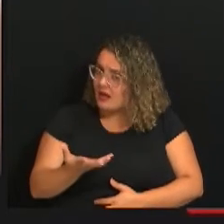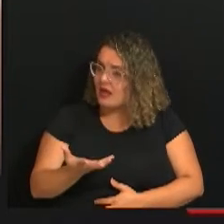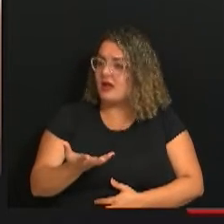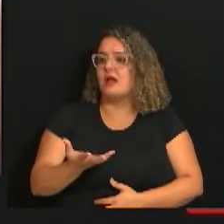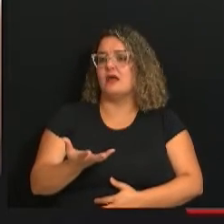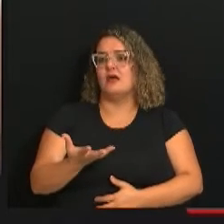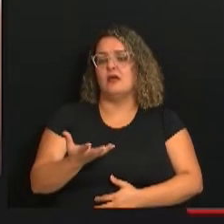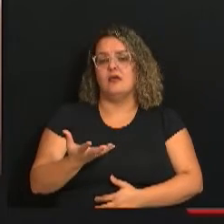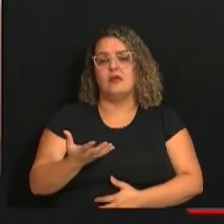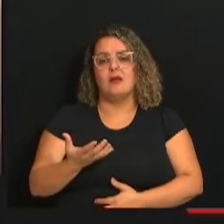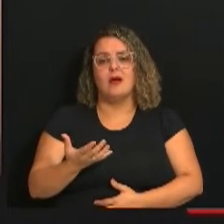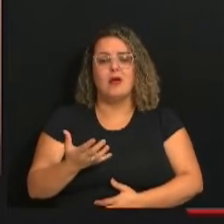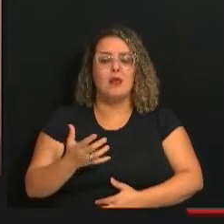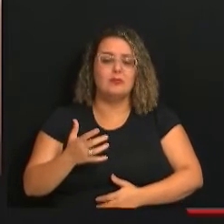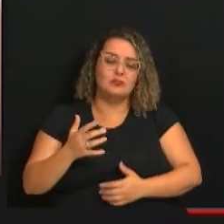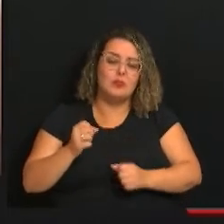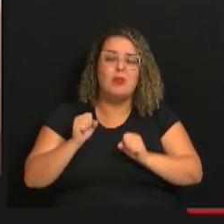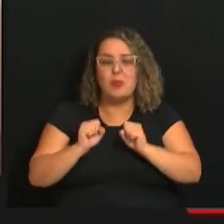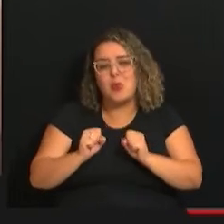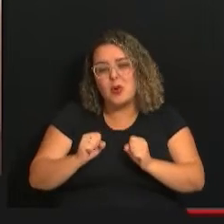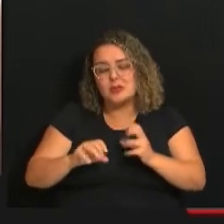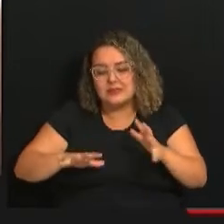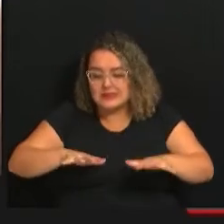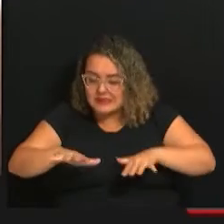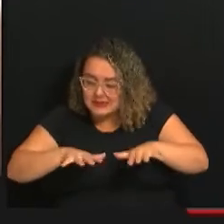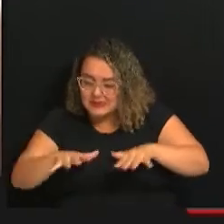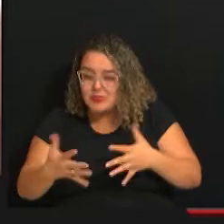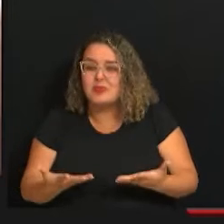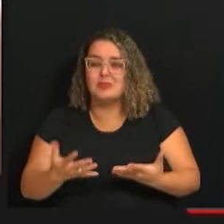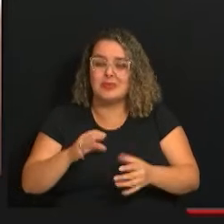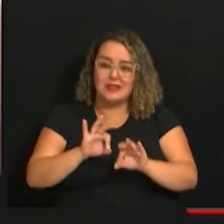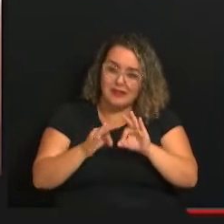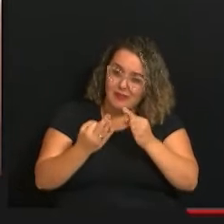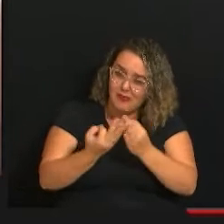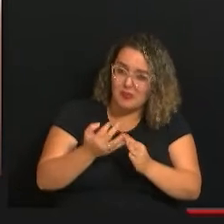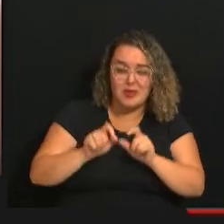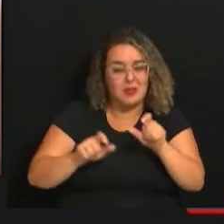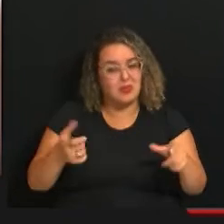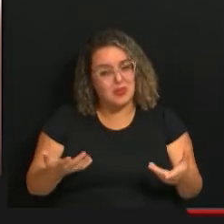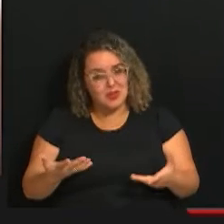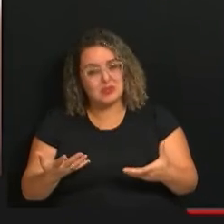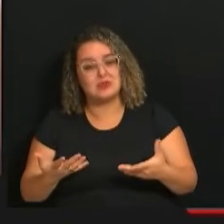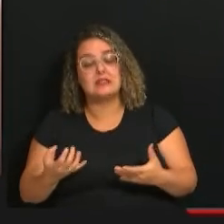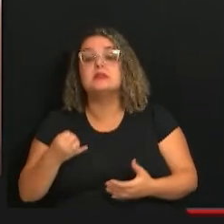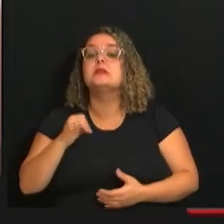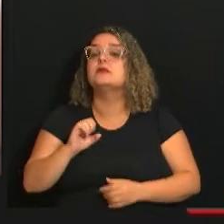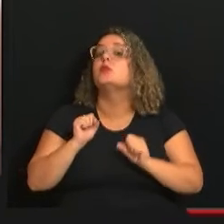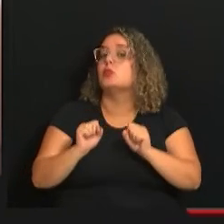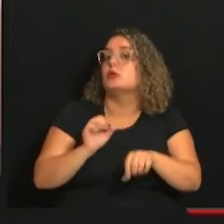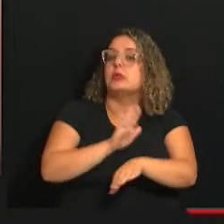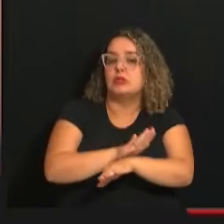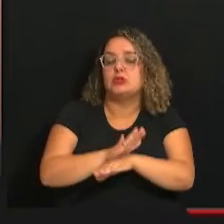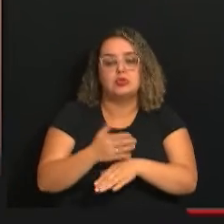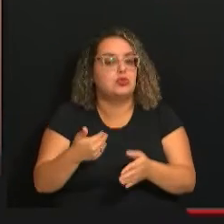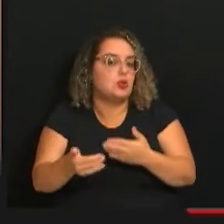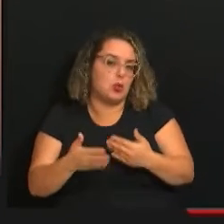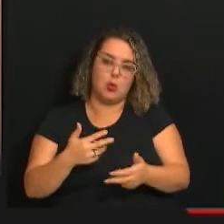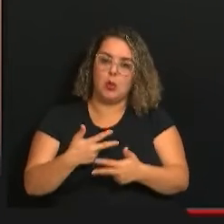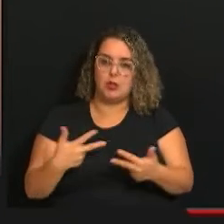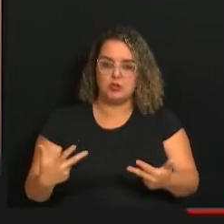são 25 contos com o tema do erotismo. Aliás, deixa eu só te mostrar. Esse é o Contos